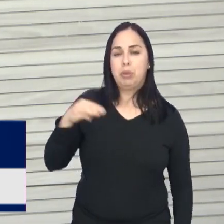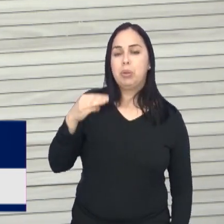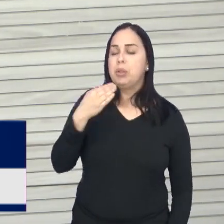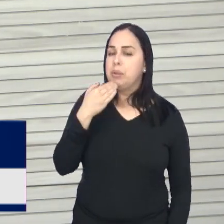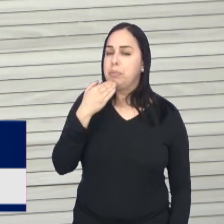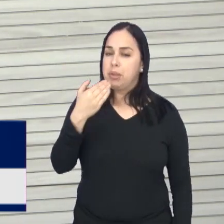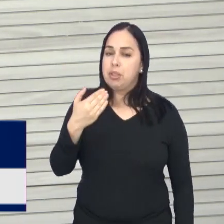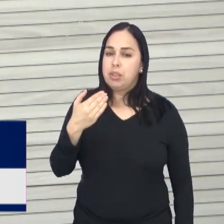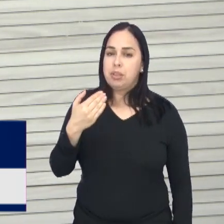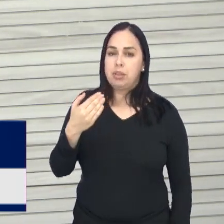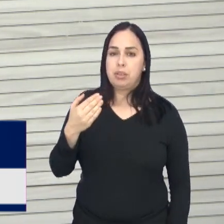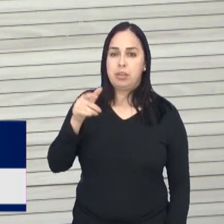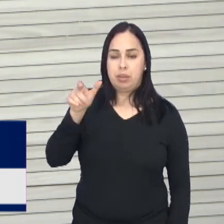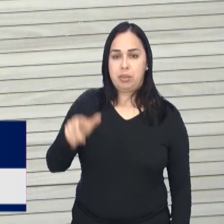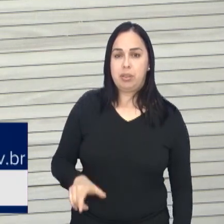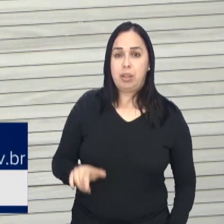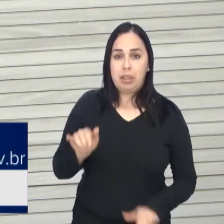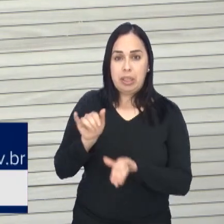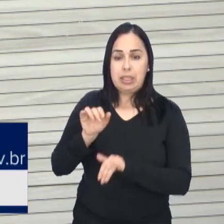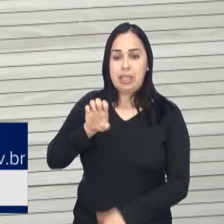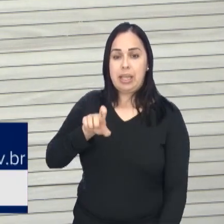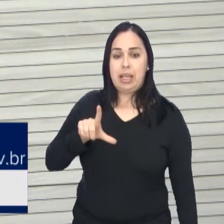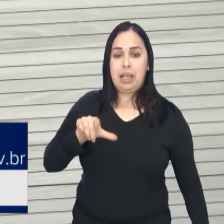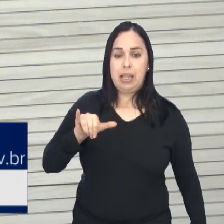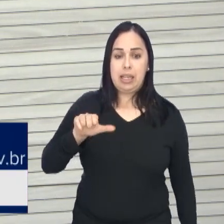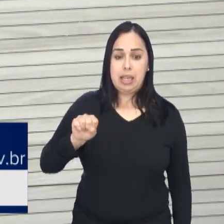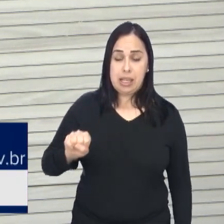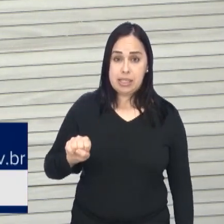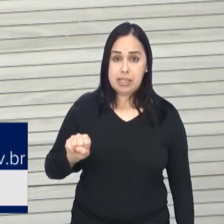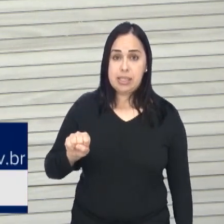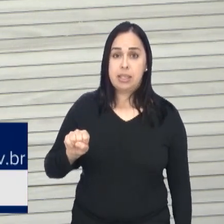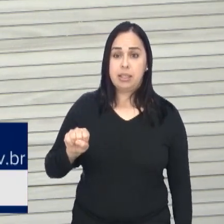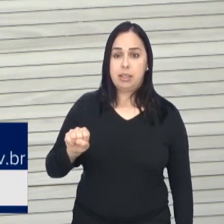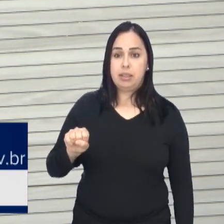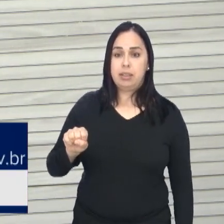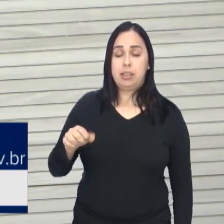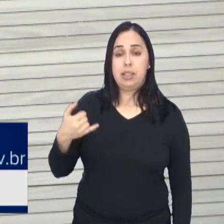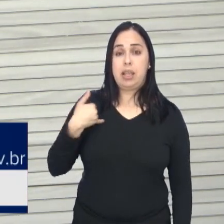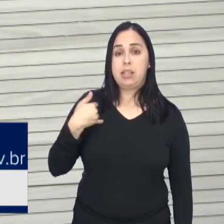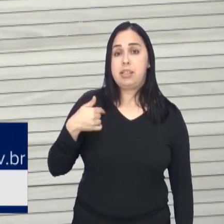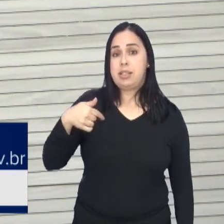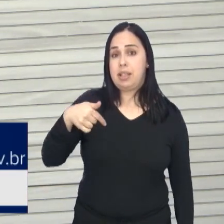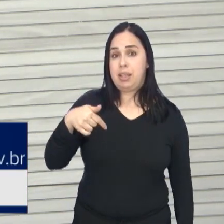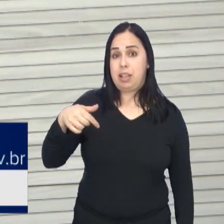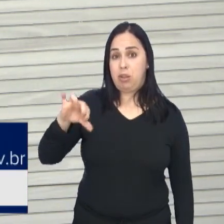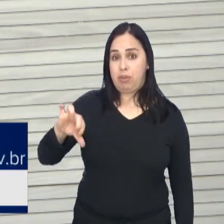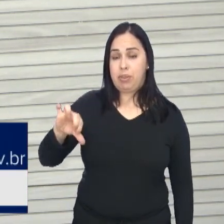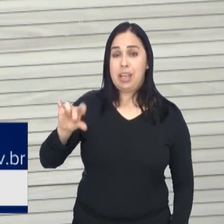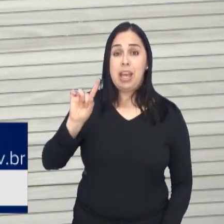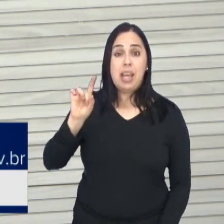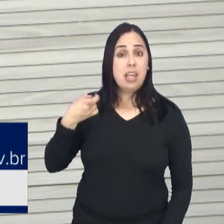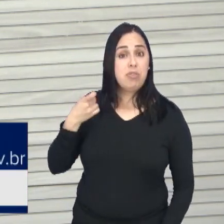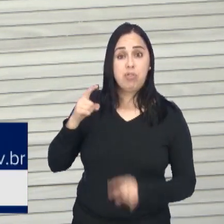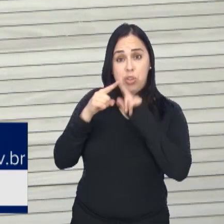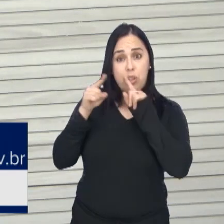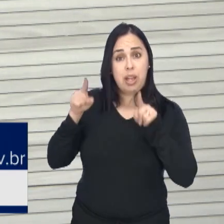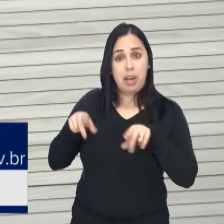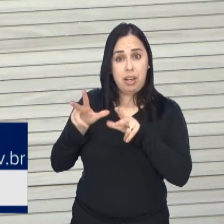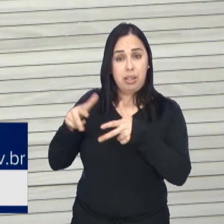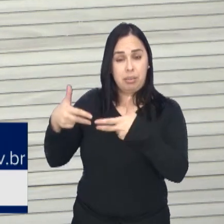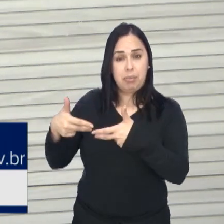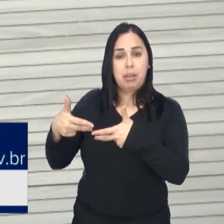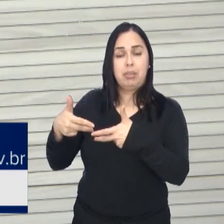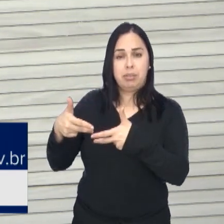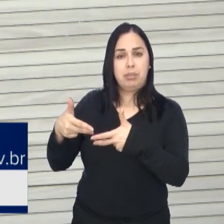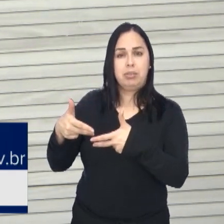pessoas. Uma é informar o falecimento de Elias de Oliveira Santos, aos 79 anos, ex-funcionário da casa aqui. Zé Luiz,